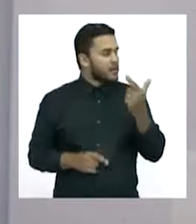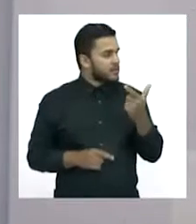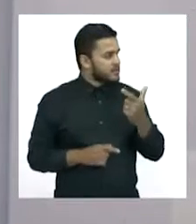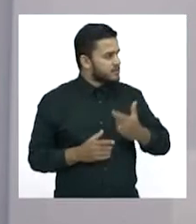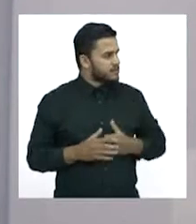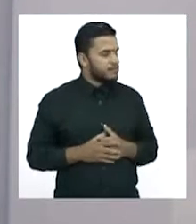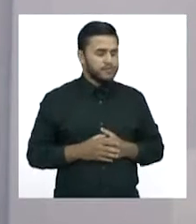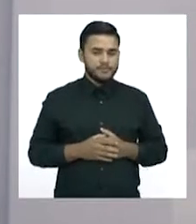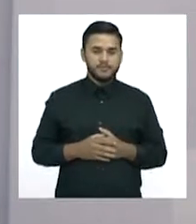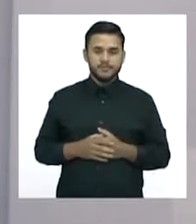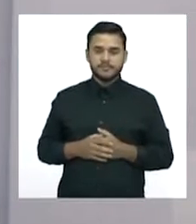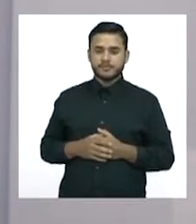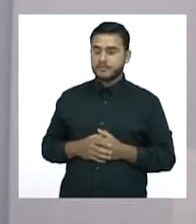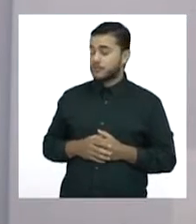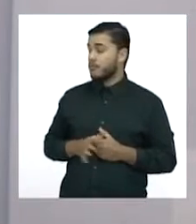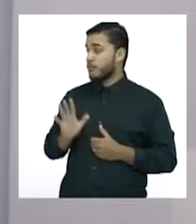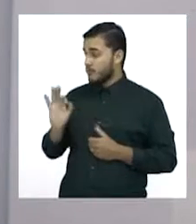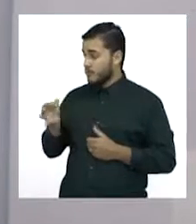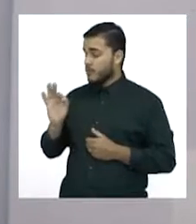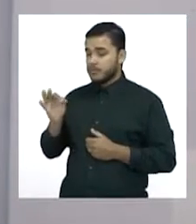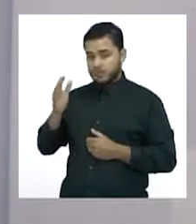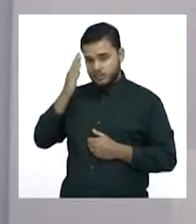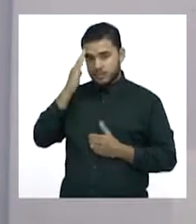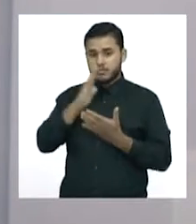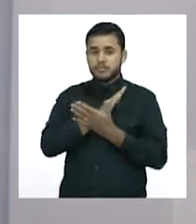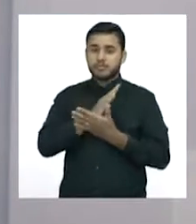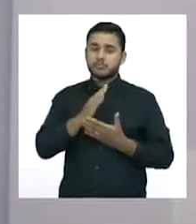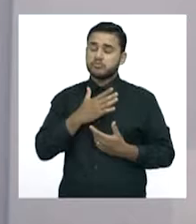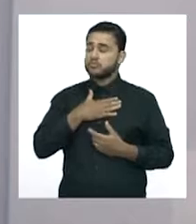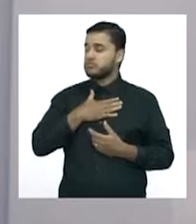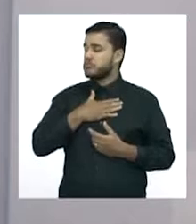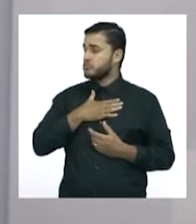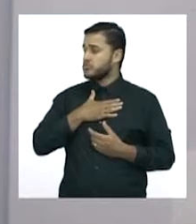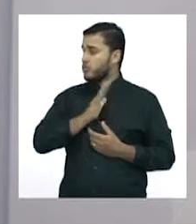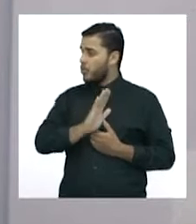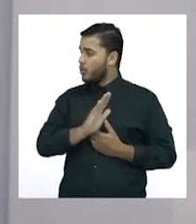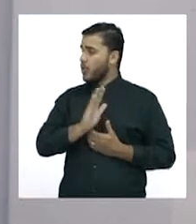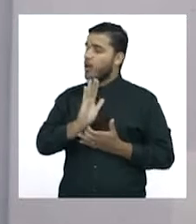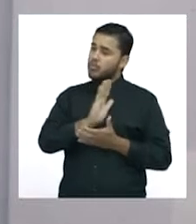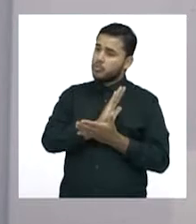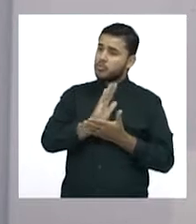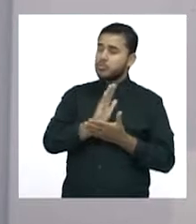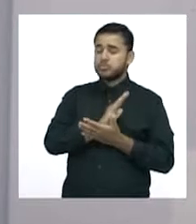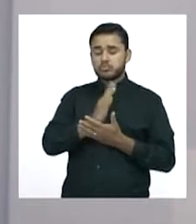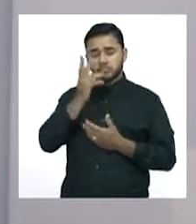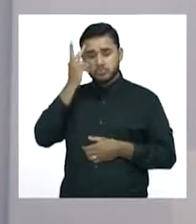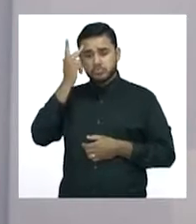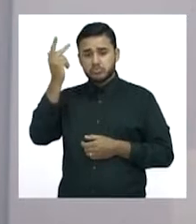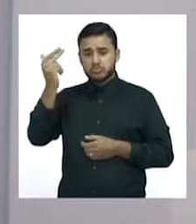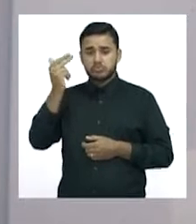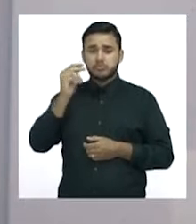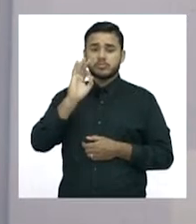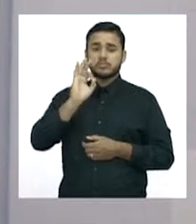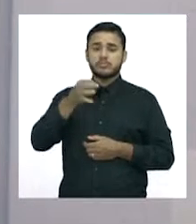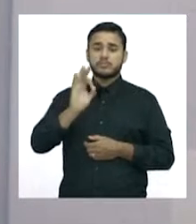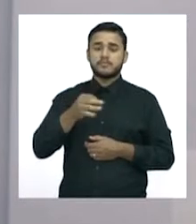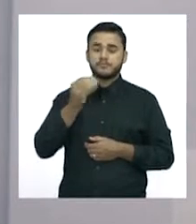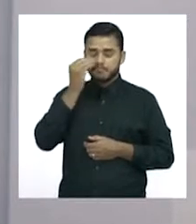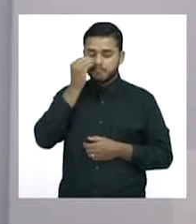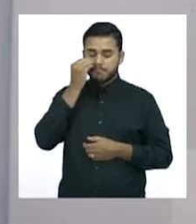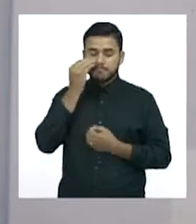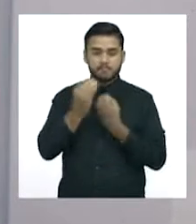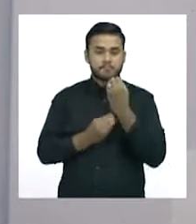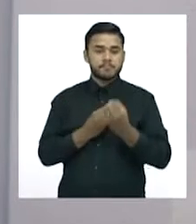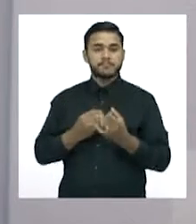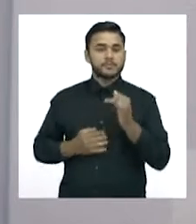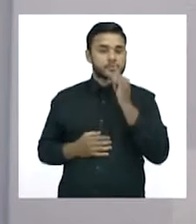Algumas pessoas não veem problema, outras se sentem bastante incomodadas. E é difícil porque a gente não tem uma estratégia eficaz de controle. A